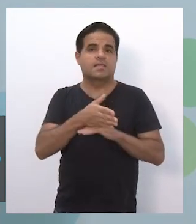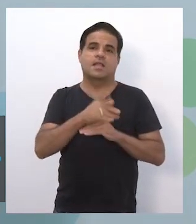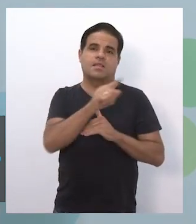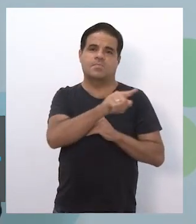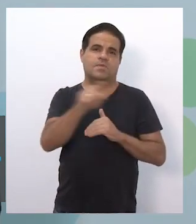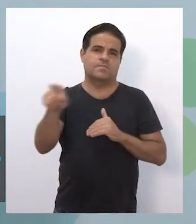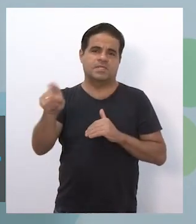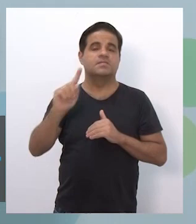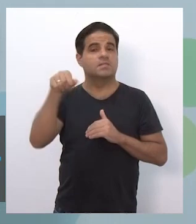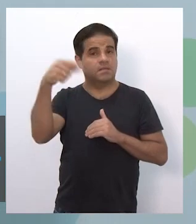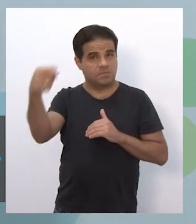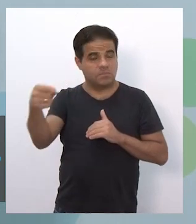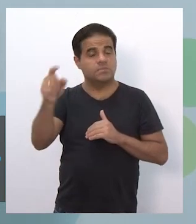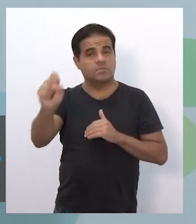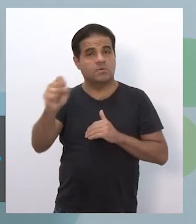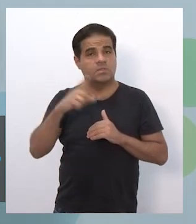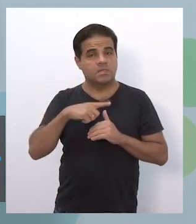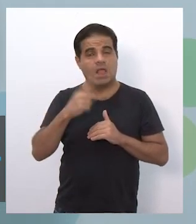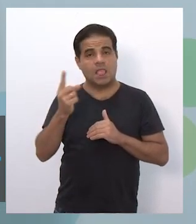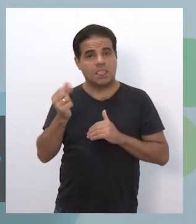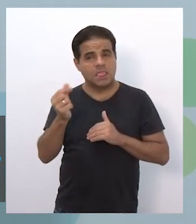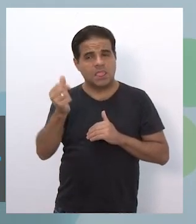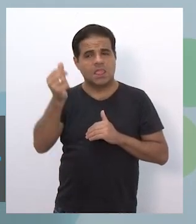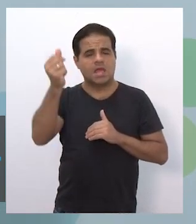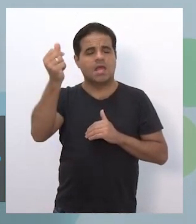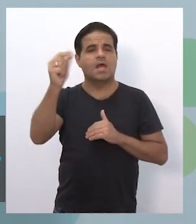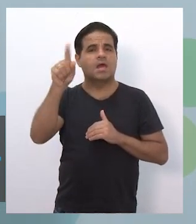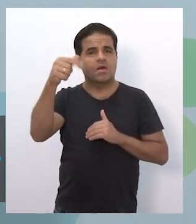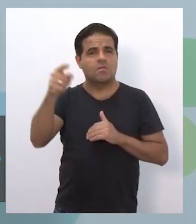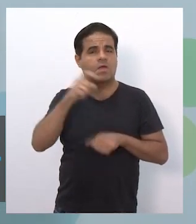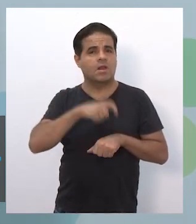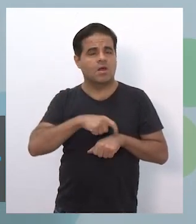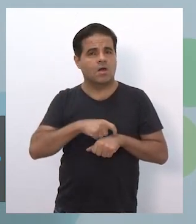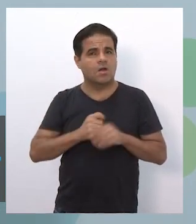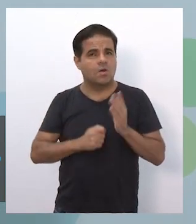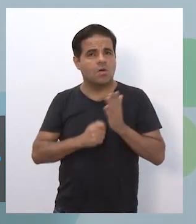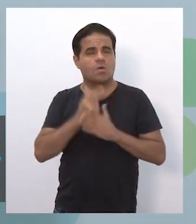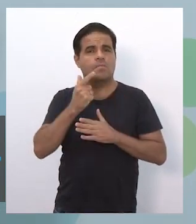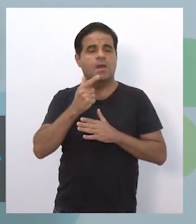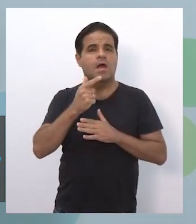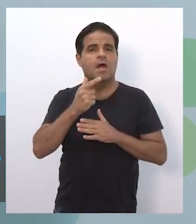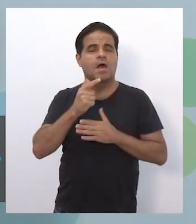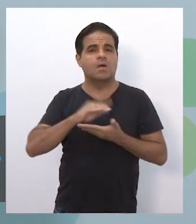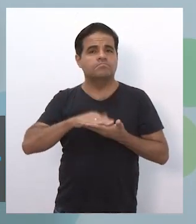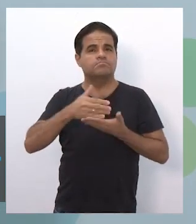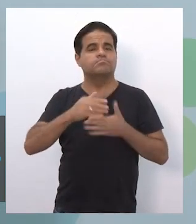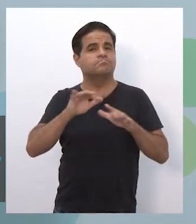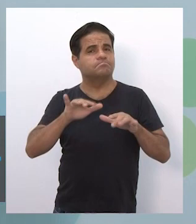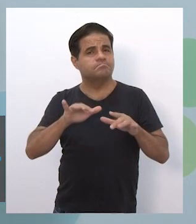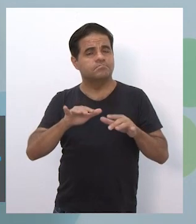vocês, e aí depois vocês tiverem dinheiro a mais, ou na hora de comprar, né, o seu notebook ou o seu computador, vocês vão para a linha